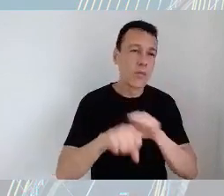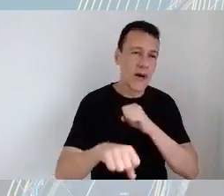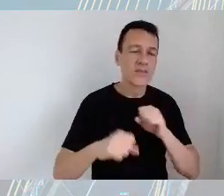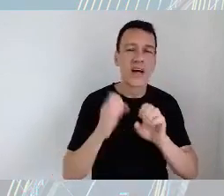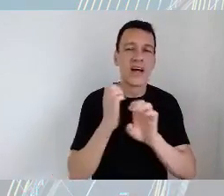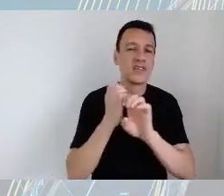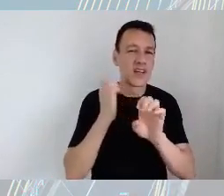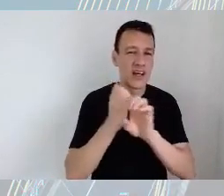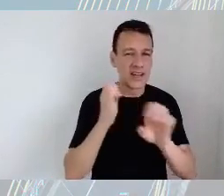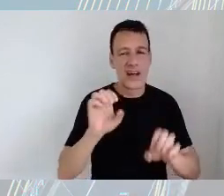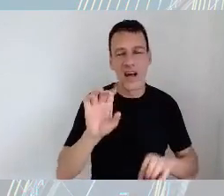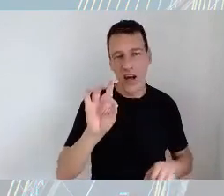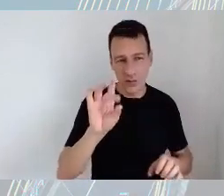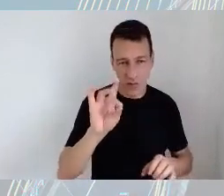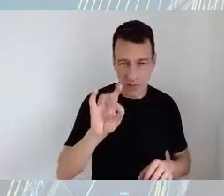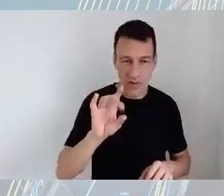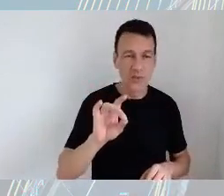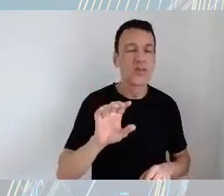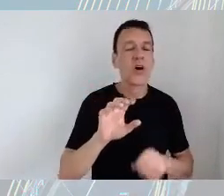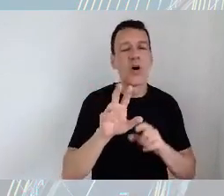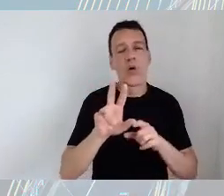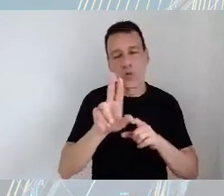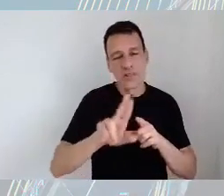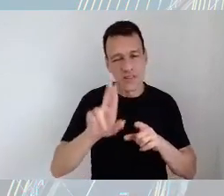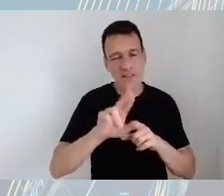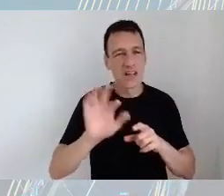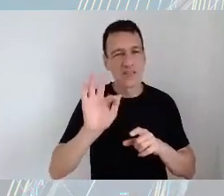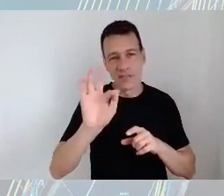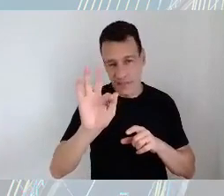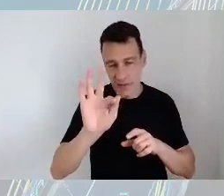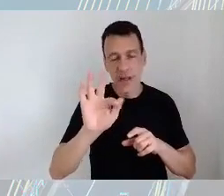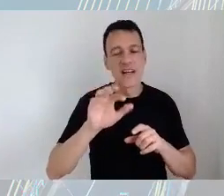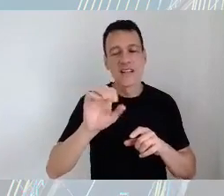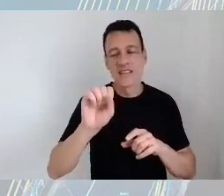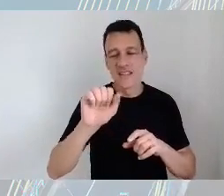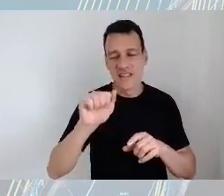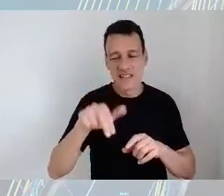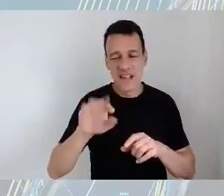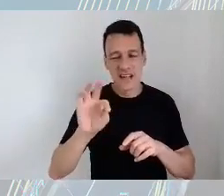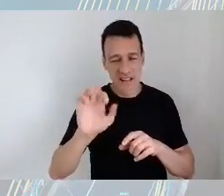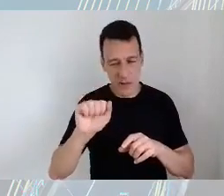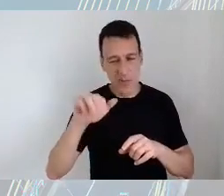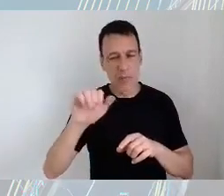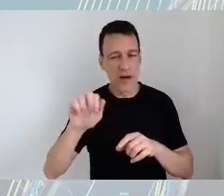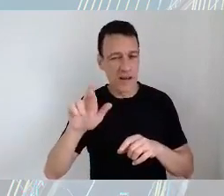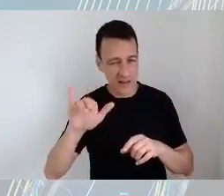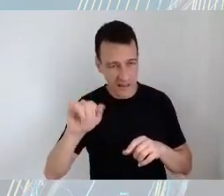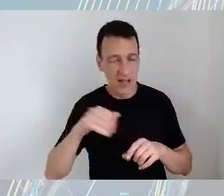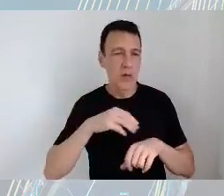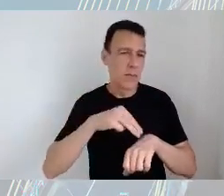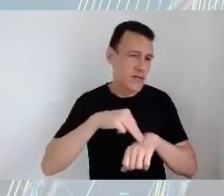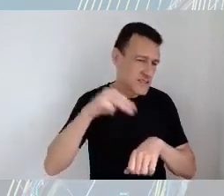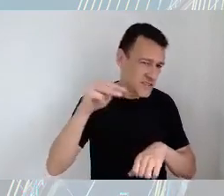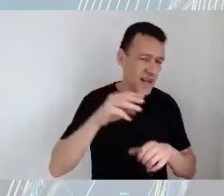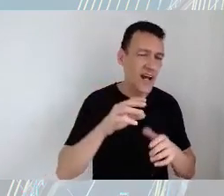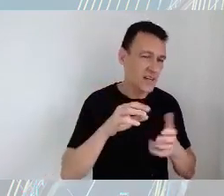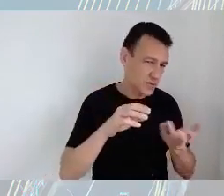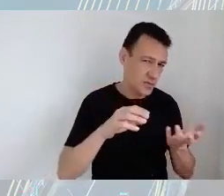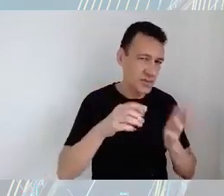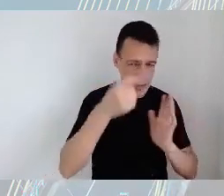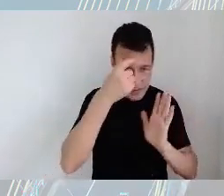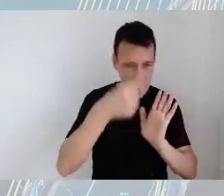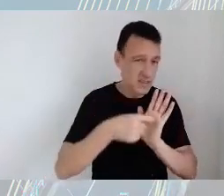Federal de Santa Maria. Posteriormente fiz um mestrado em AI também. Então, no começo da minha carreira, aí, acho que como muitos de